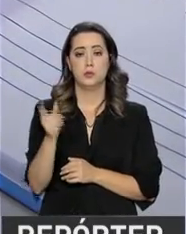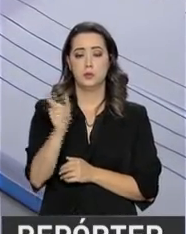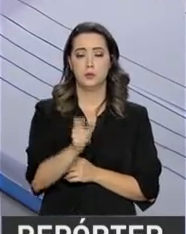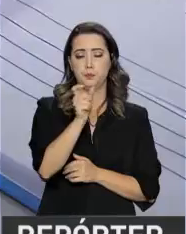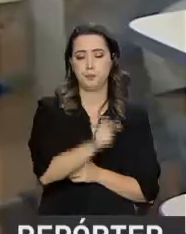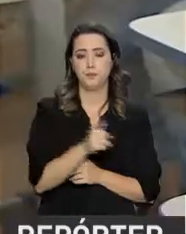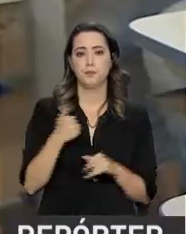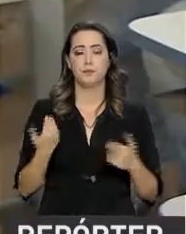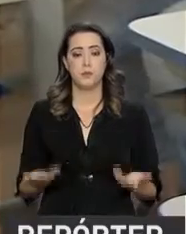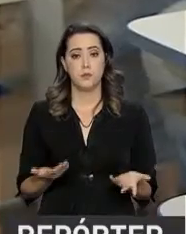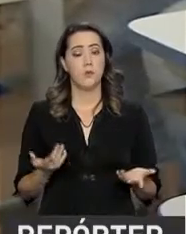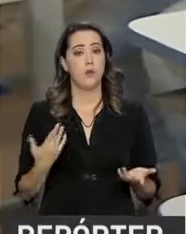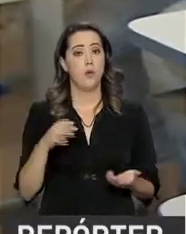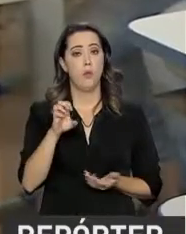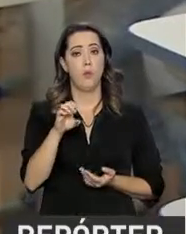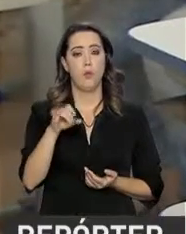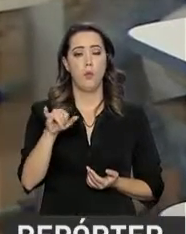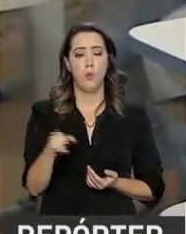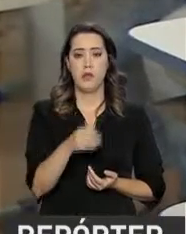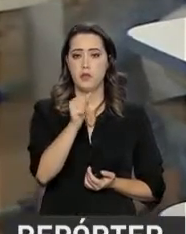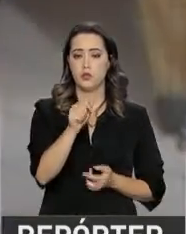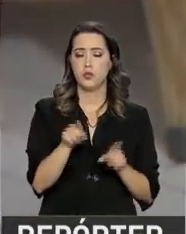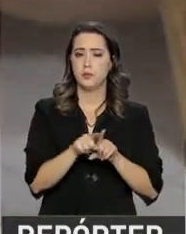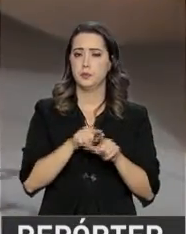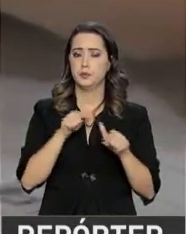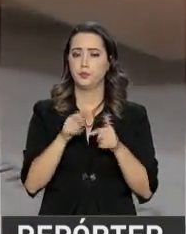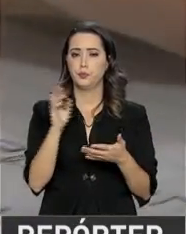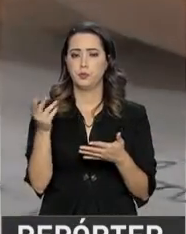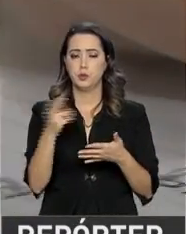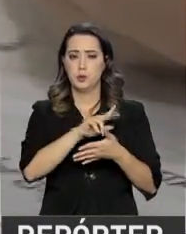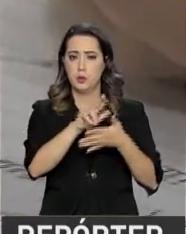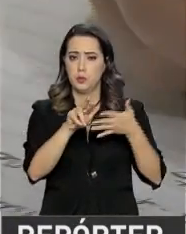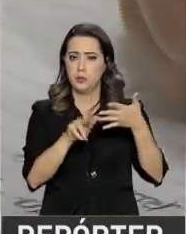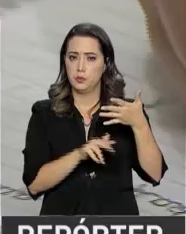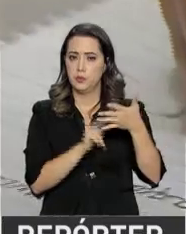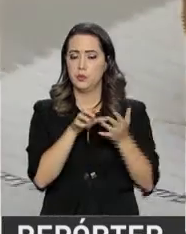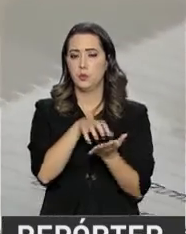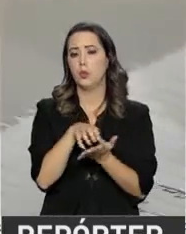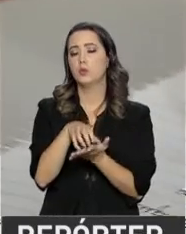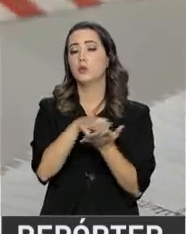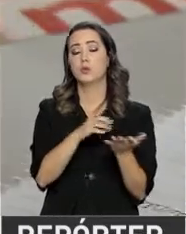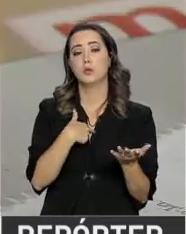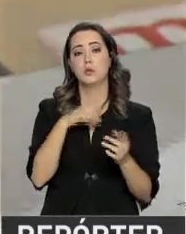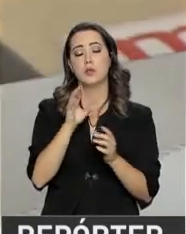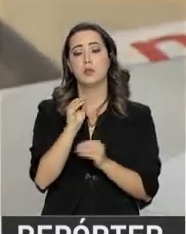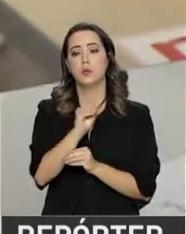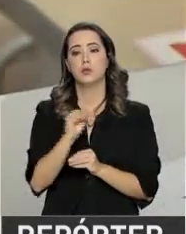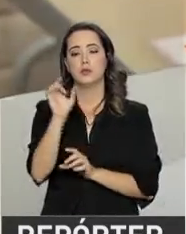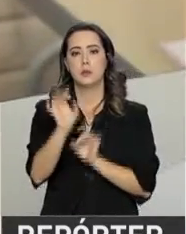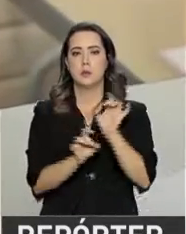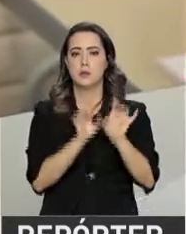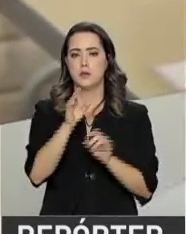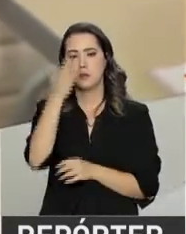600 mil além do eja o ministério também trabalha com outros órgãos públicos para atender às especificidades de quem ainda